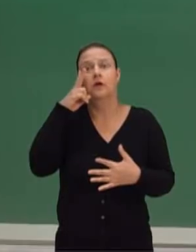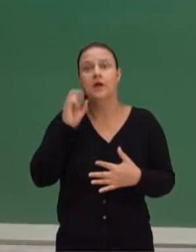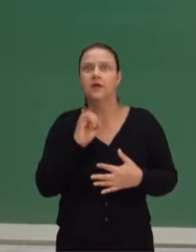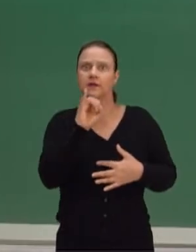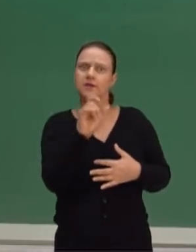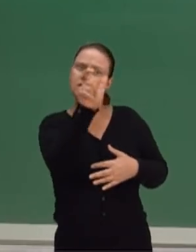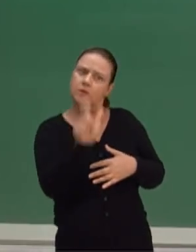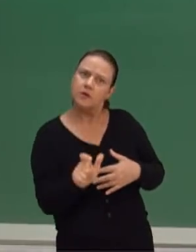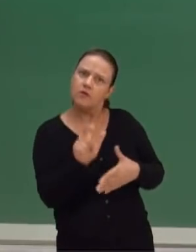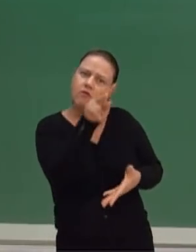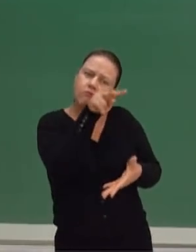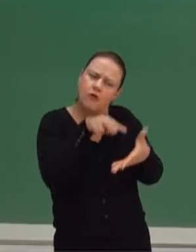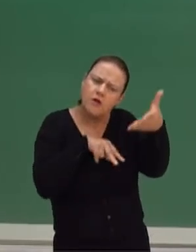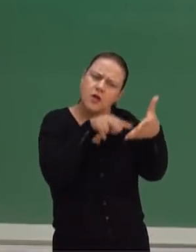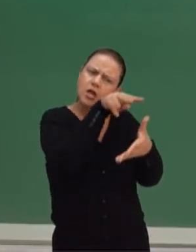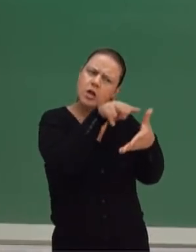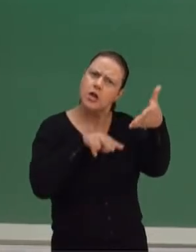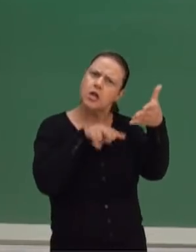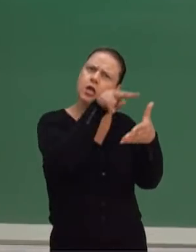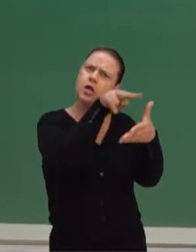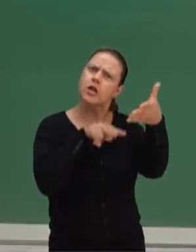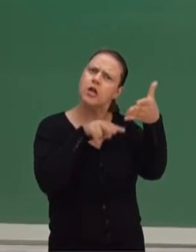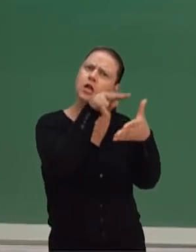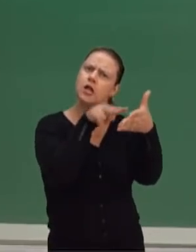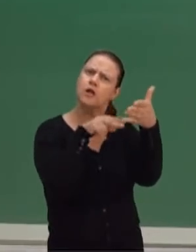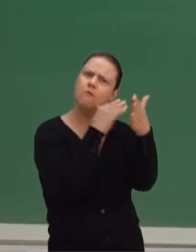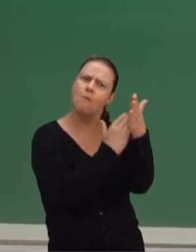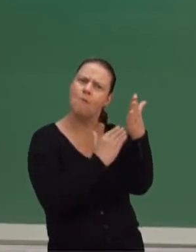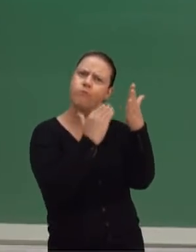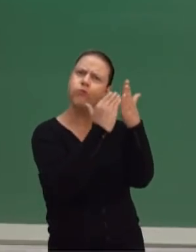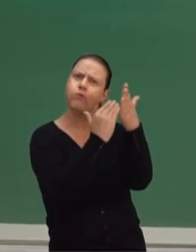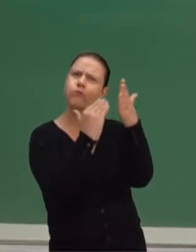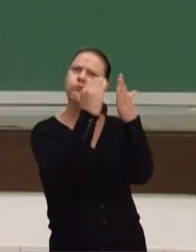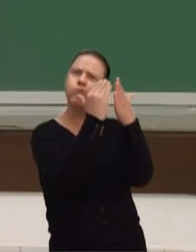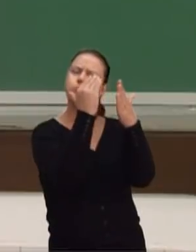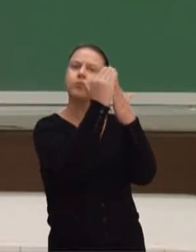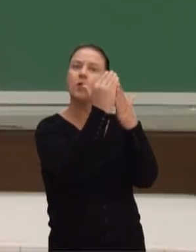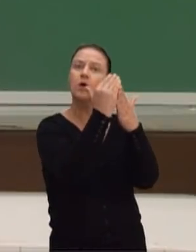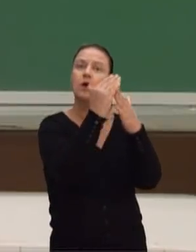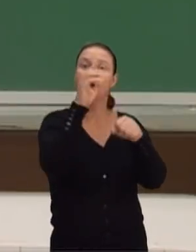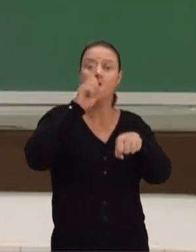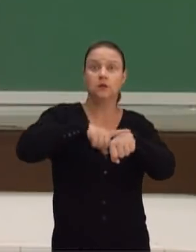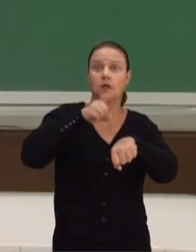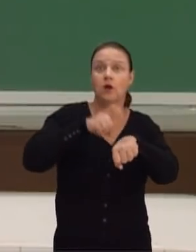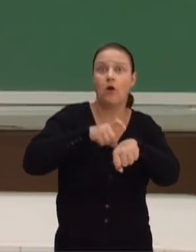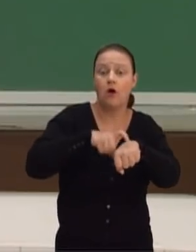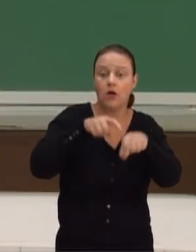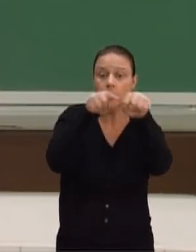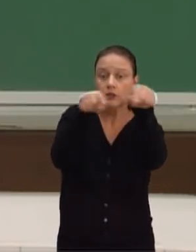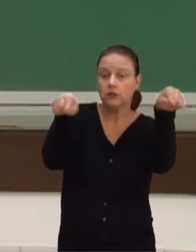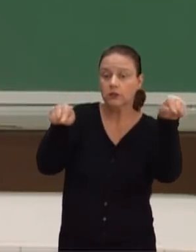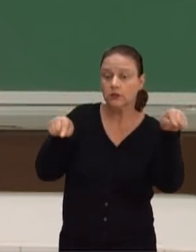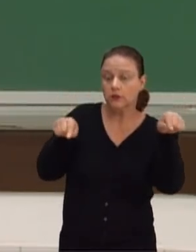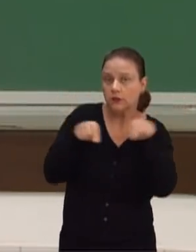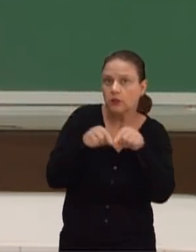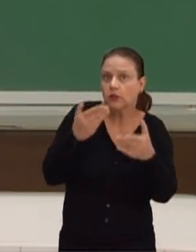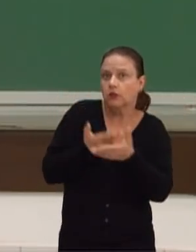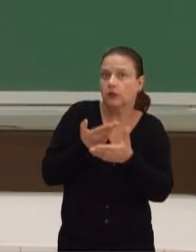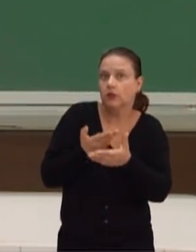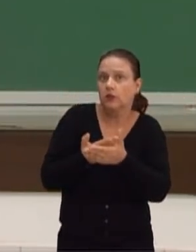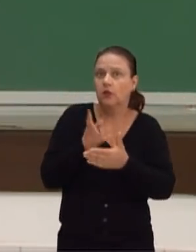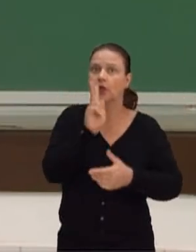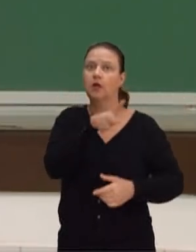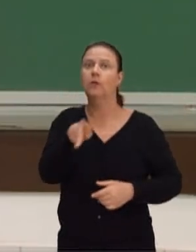mais envolvente. Portanto, na aula de leitura, lá na sua sala de aula, a hora que o professor propuser, que a professora propuser a